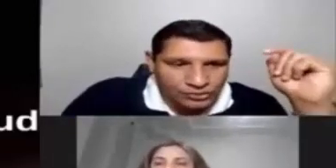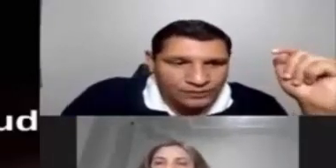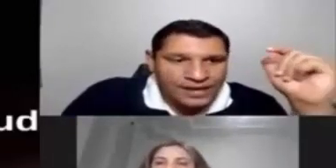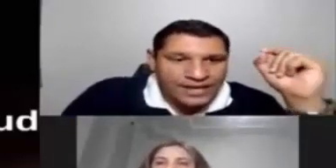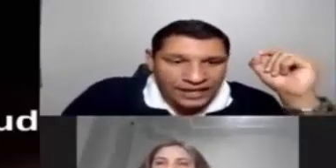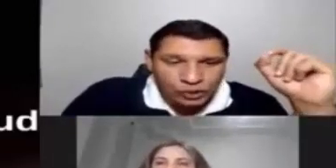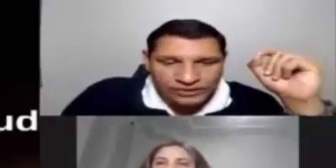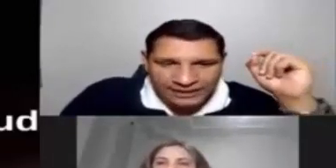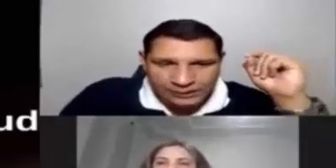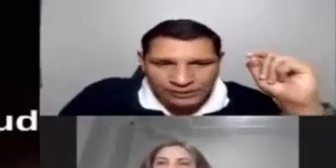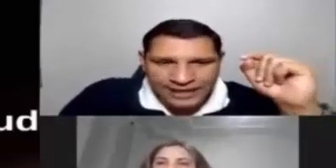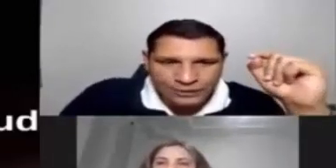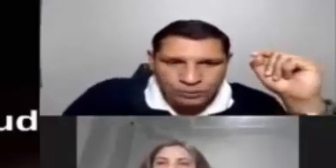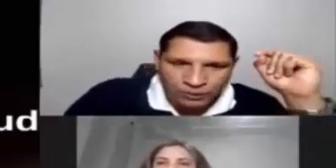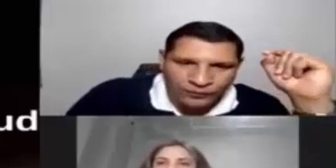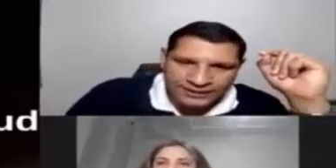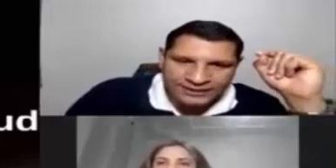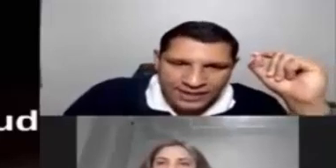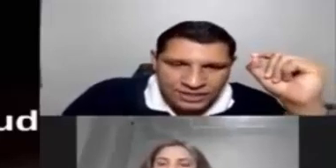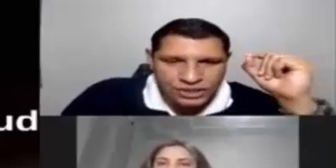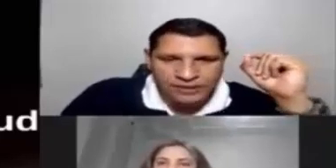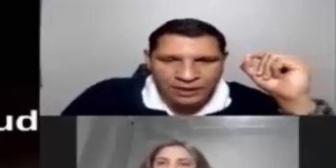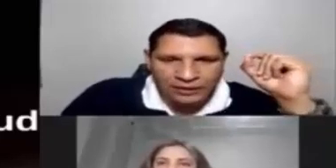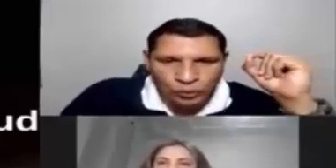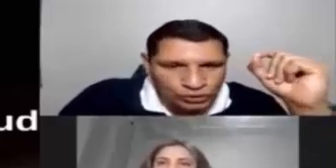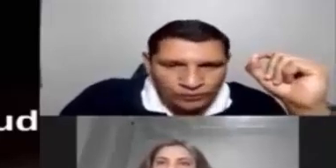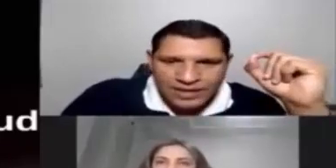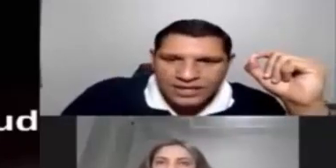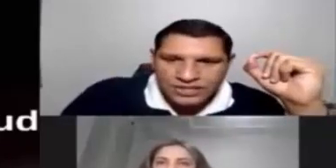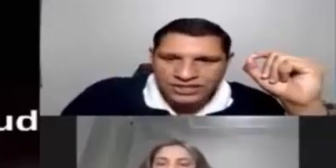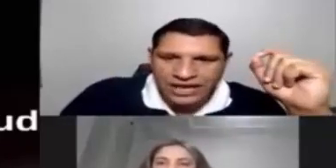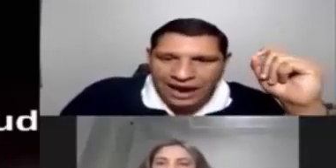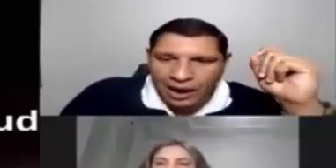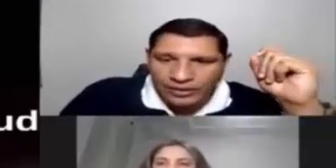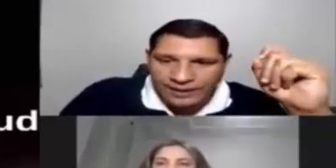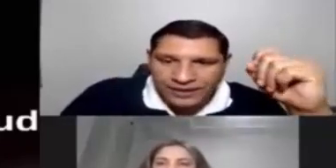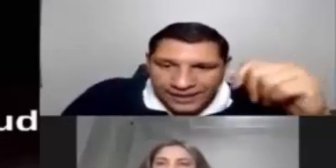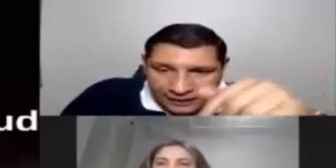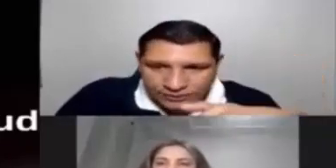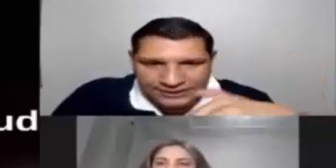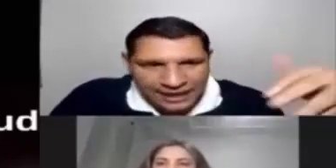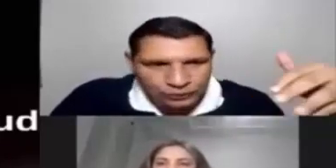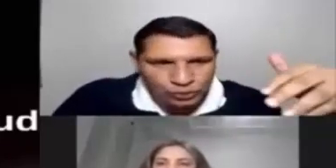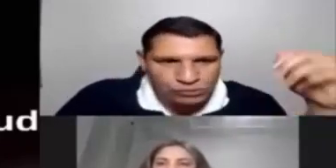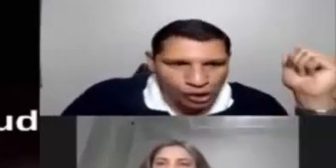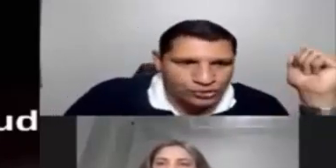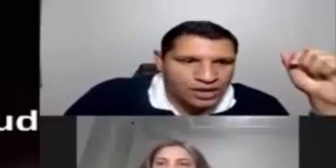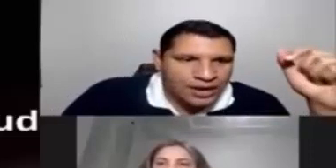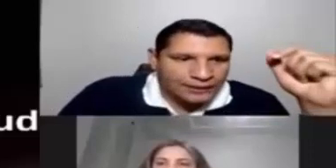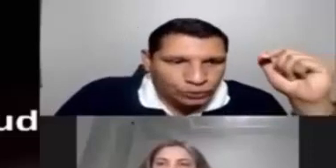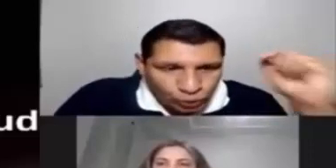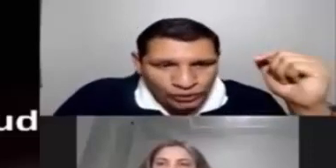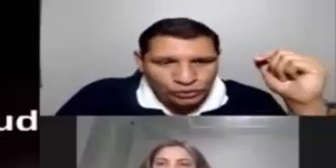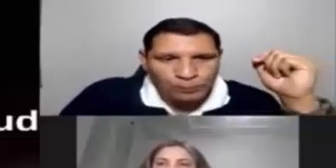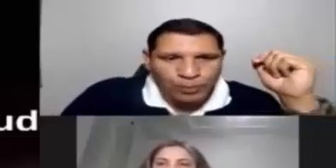tormentos escutassem Moisés e os profetas antes de esperar o anúncio de que alguém ressuscitado dos mortos